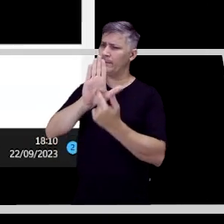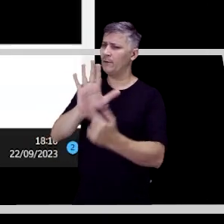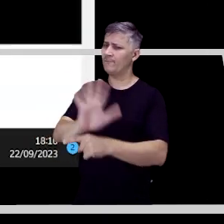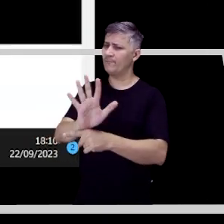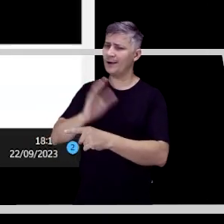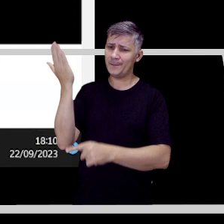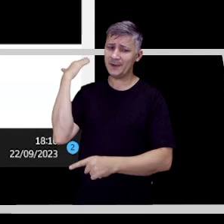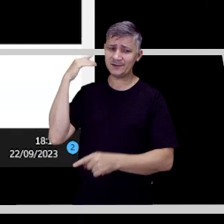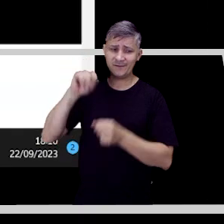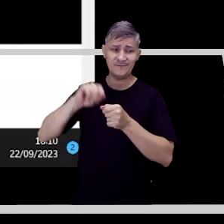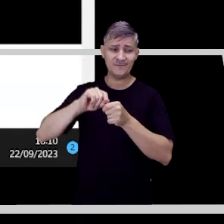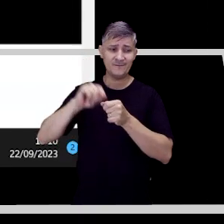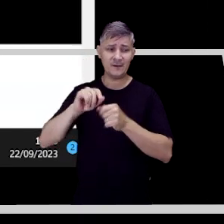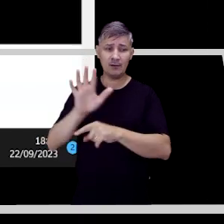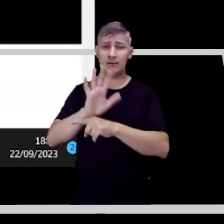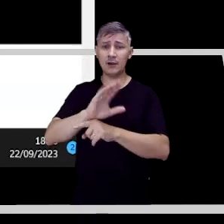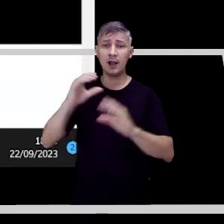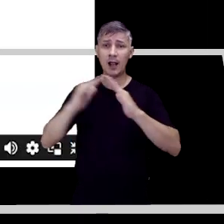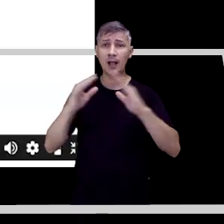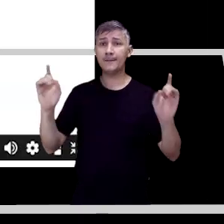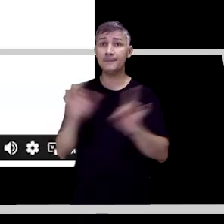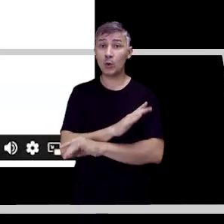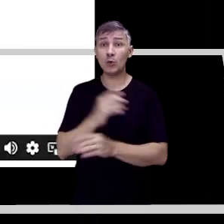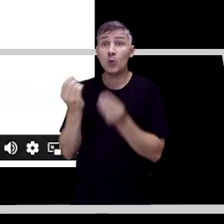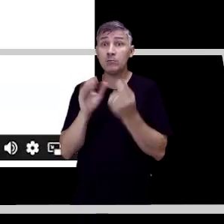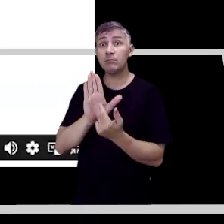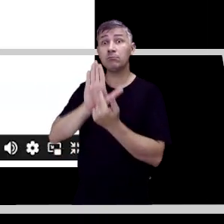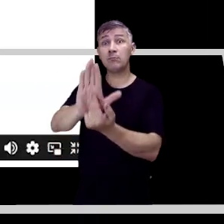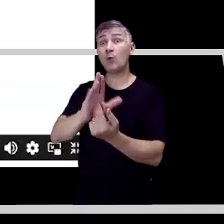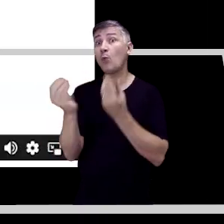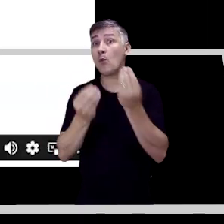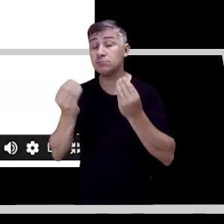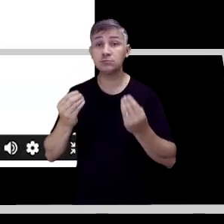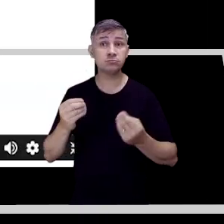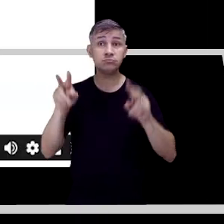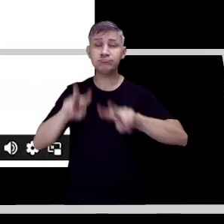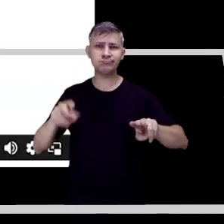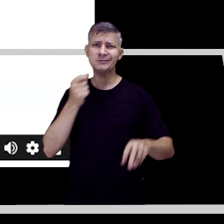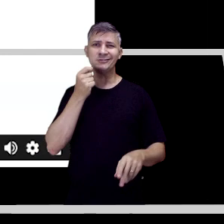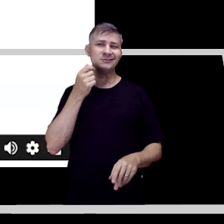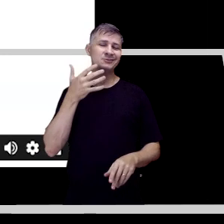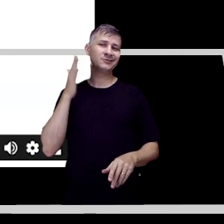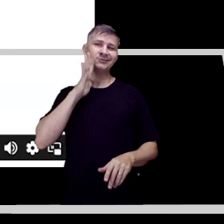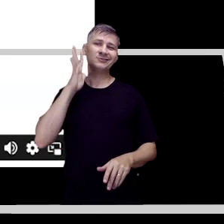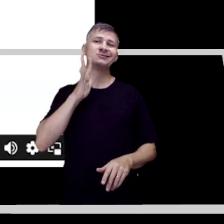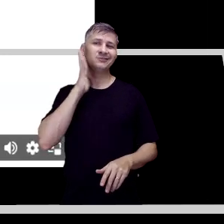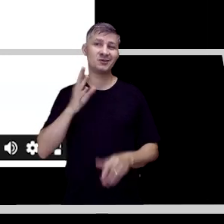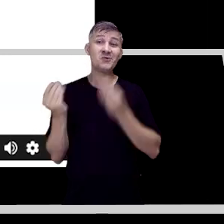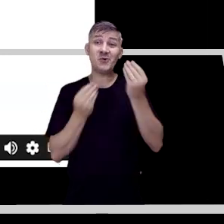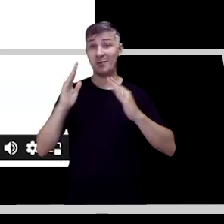que nós fizemos na época em que ficou pronta essa casa, que eu acho que mostra, assim, de uma maneira divertida,